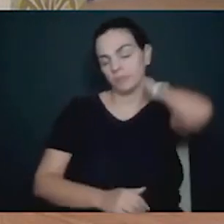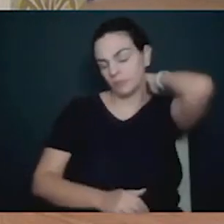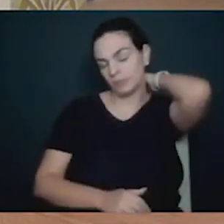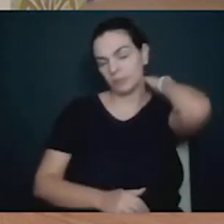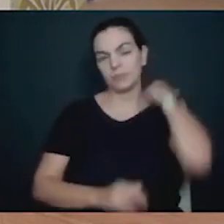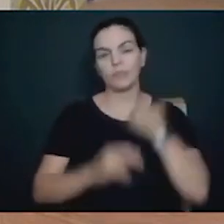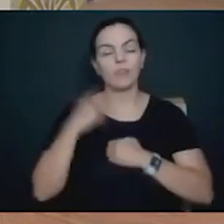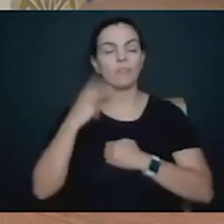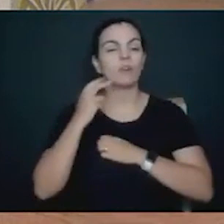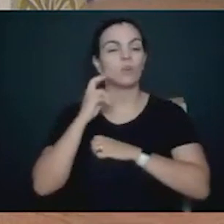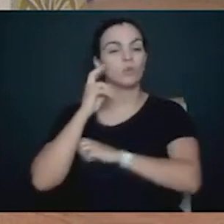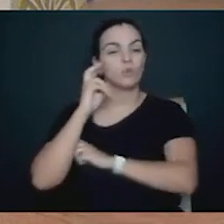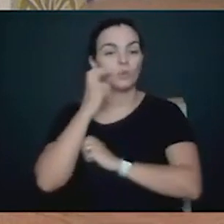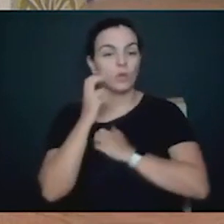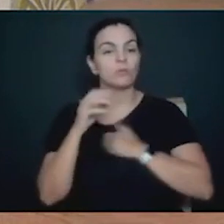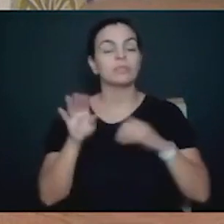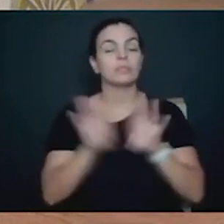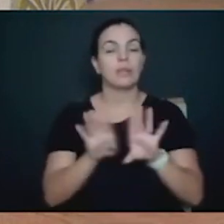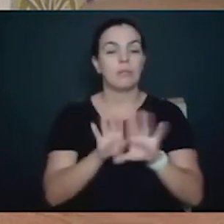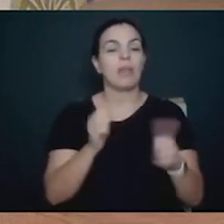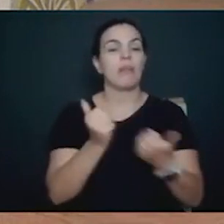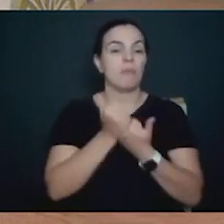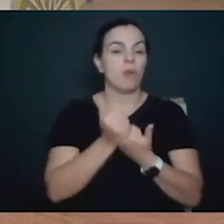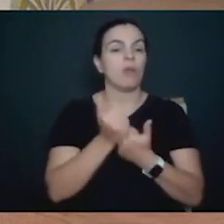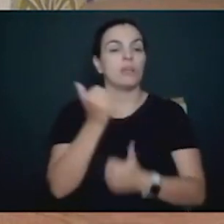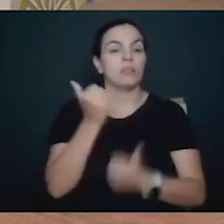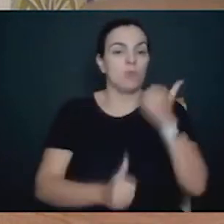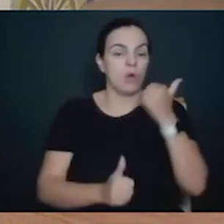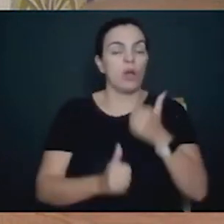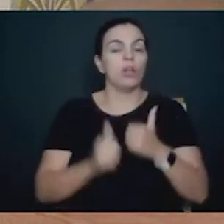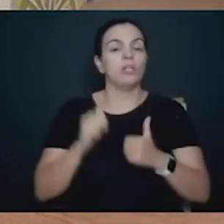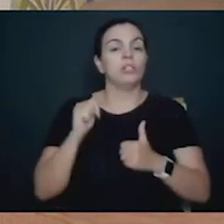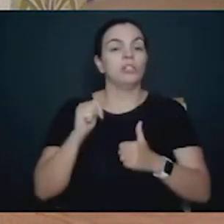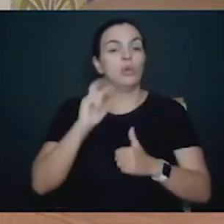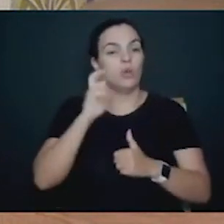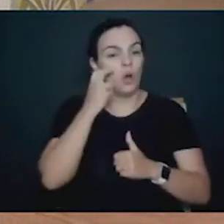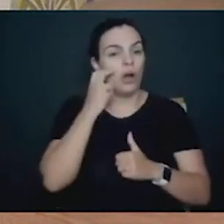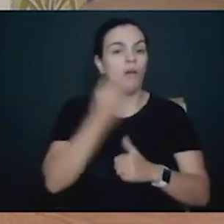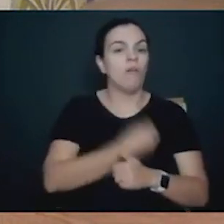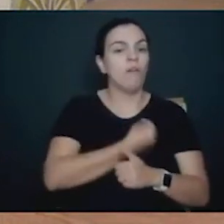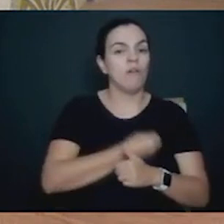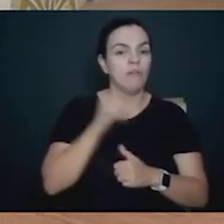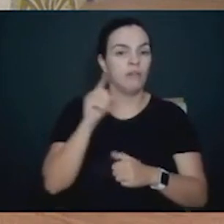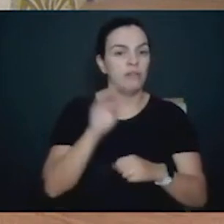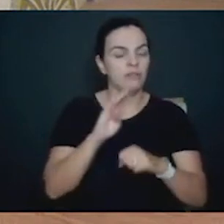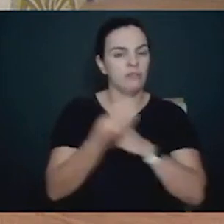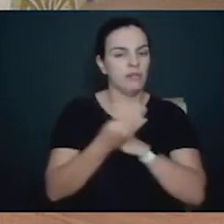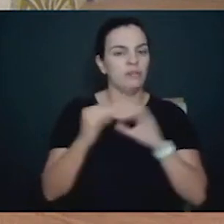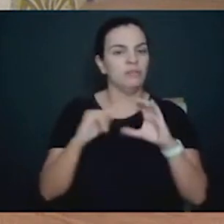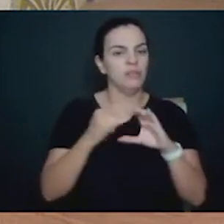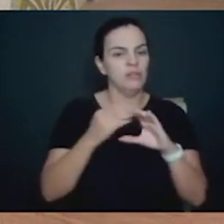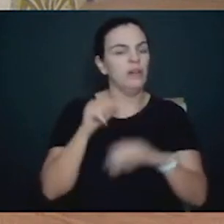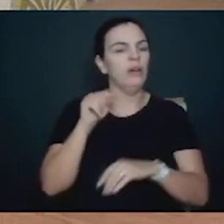também é um apoiador do esporte, vive lá na comunidade do Cajuru, sabe que há diversas entidades, diversos programas